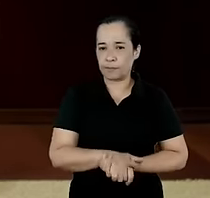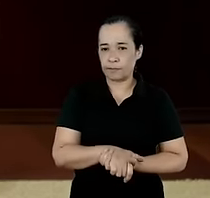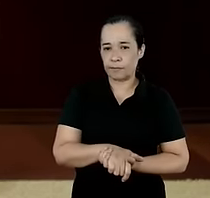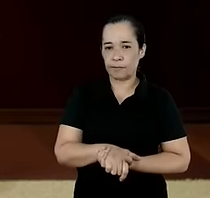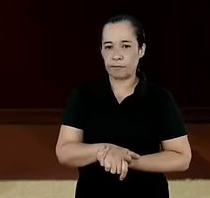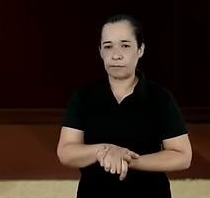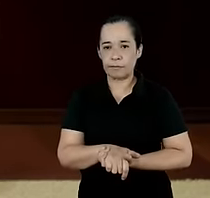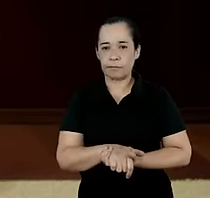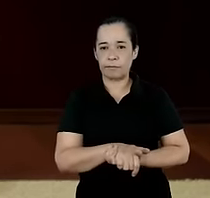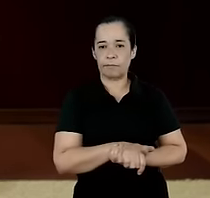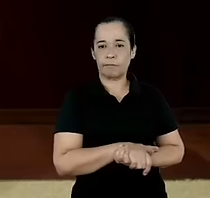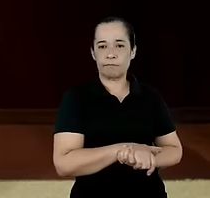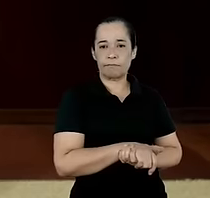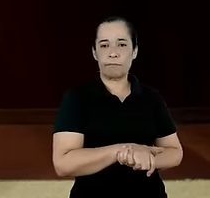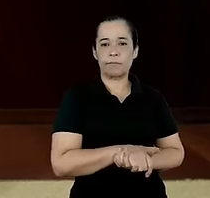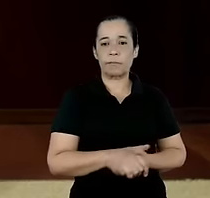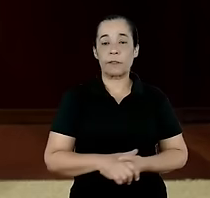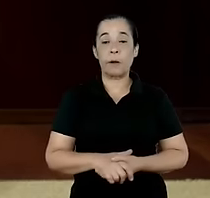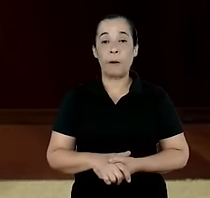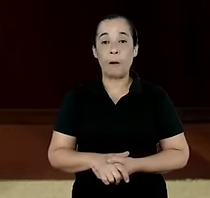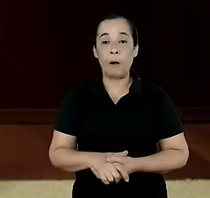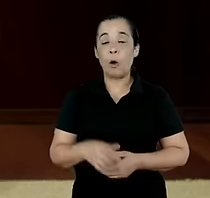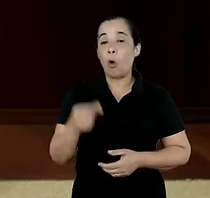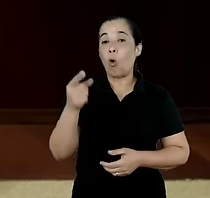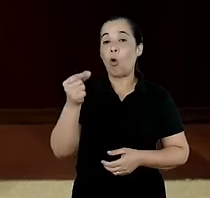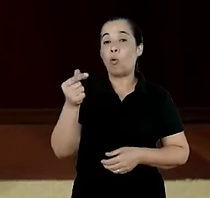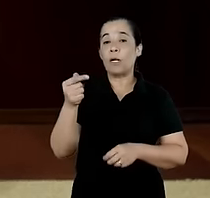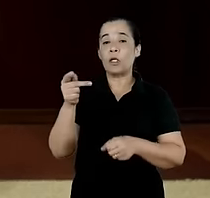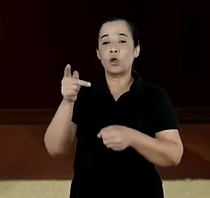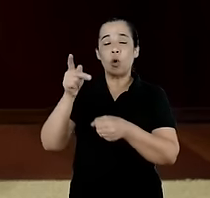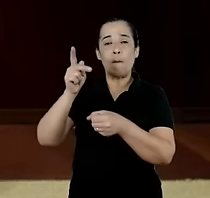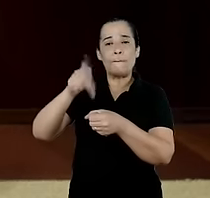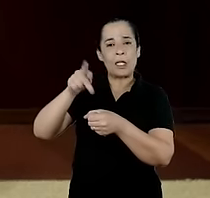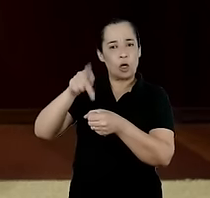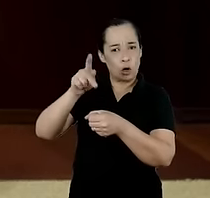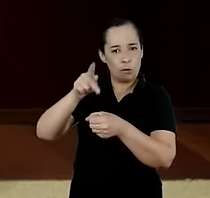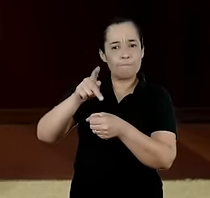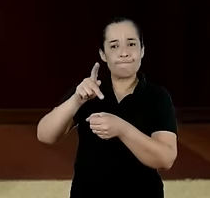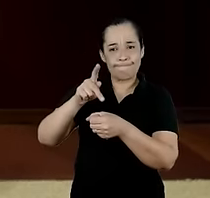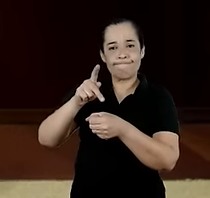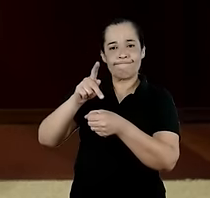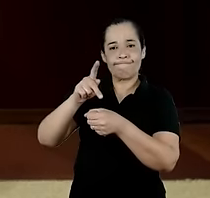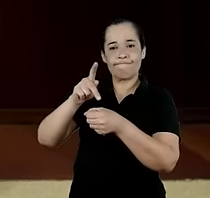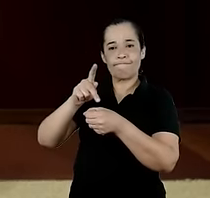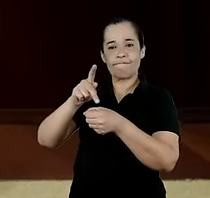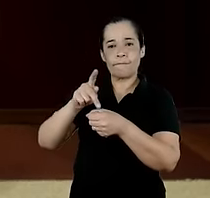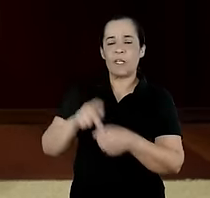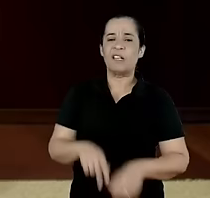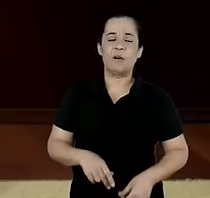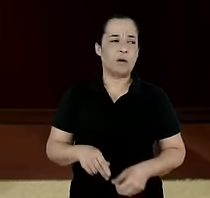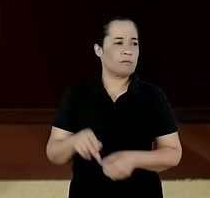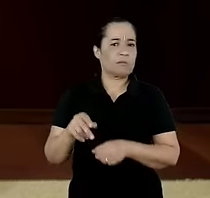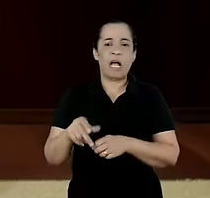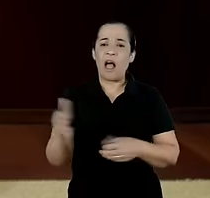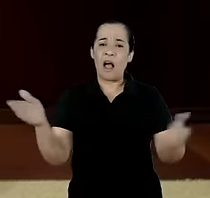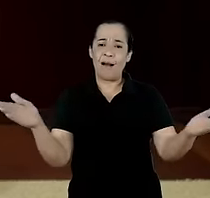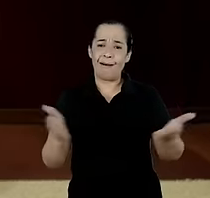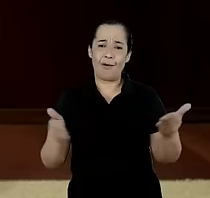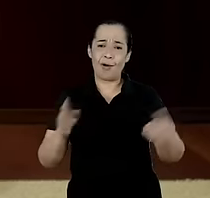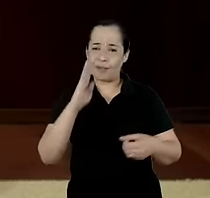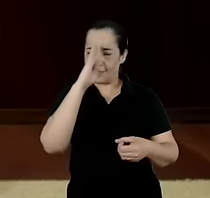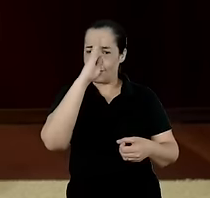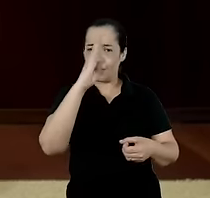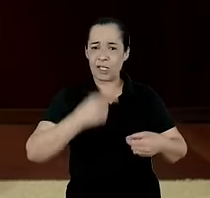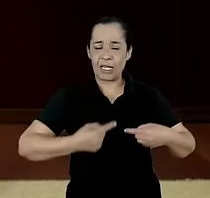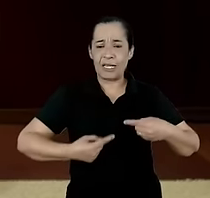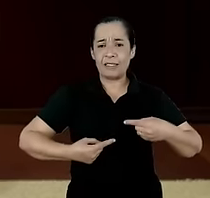de de de por exemplo preço de petróleo tem chamado bastante atenção com relação a essa evolução do preço do petróleo Principalmente agora com essa disputa que a gente tem